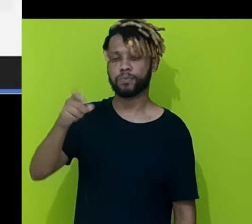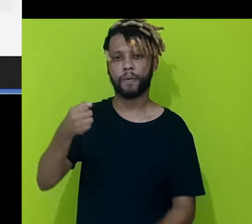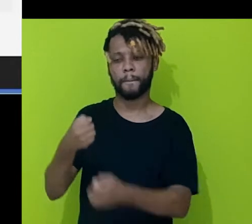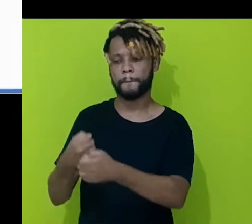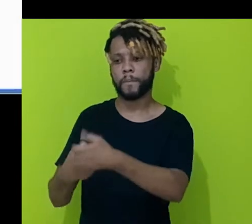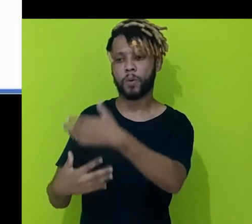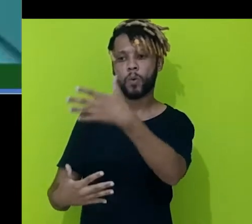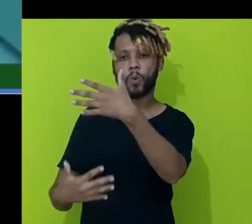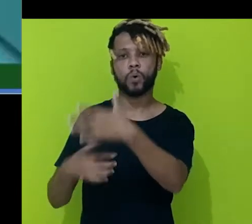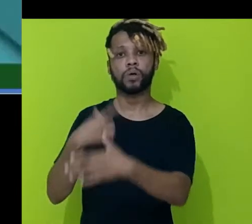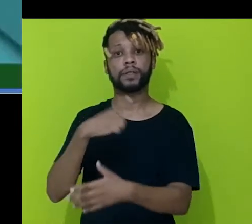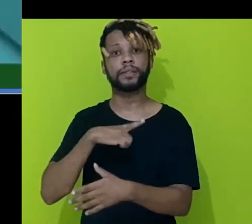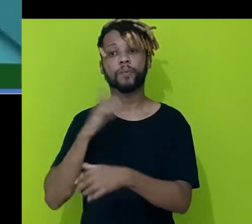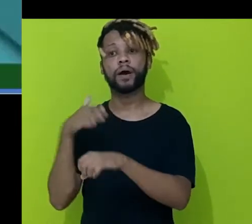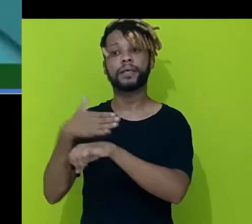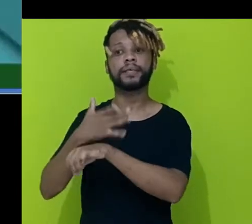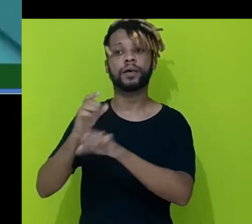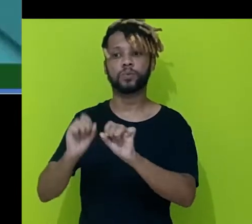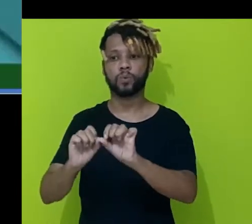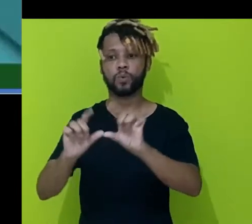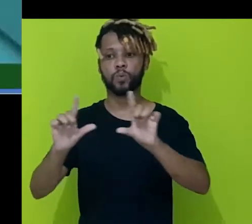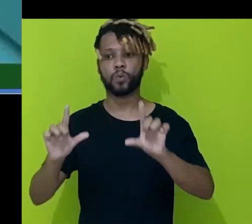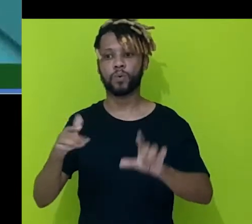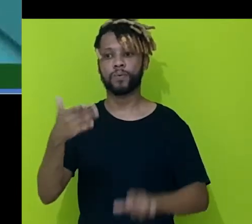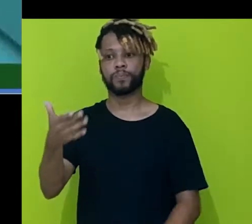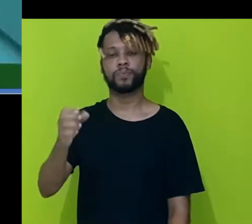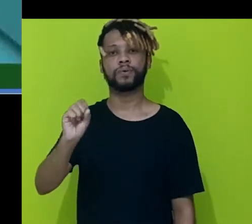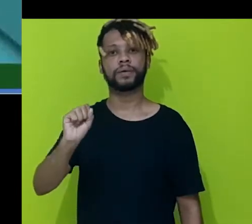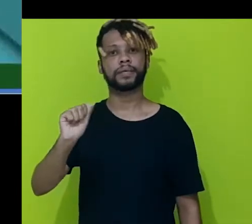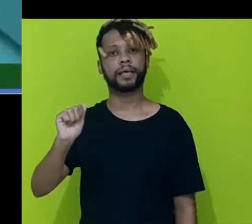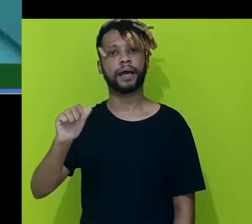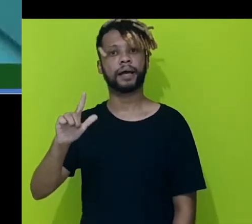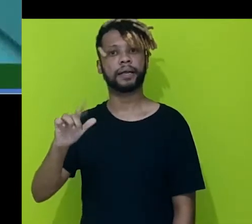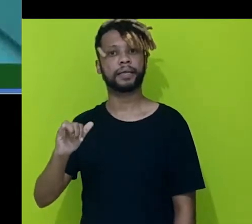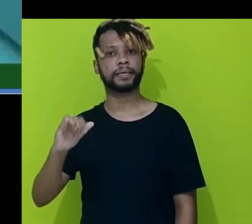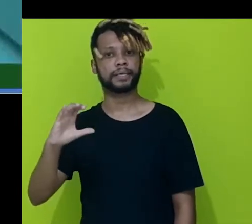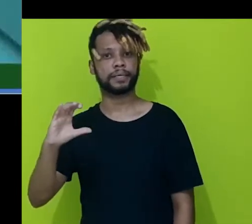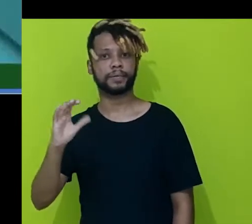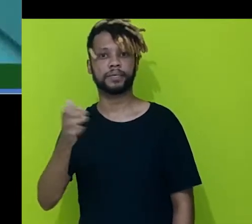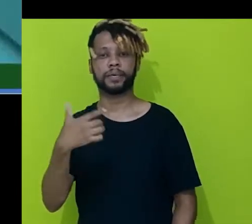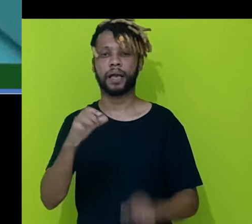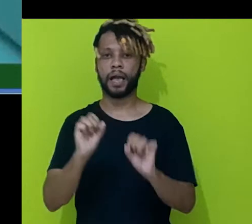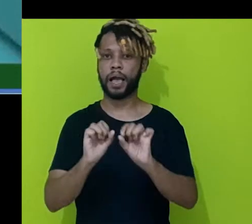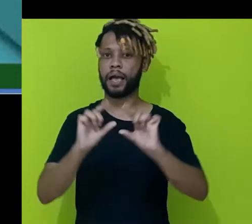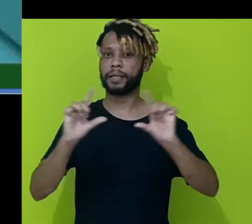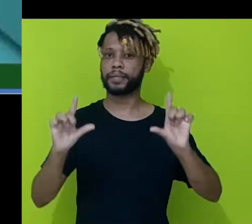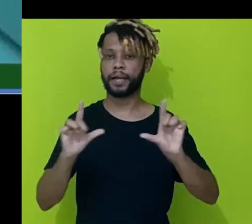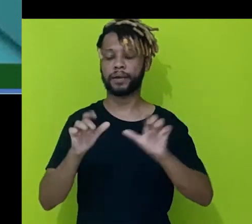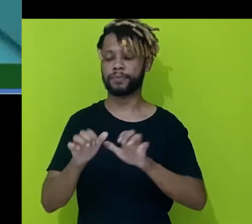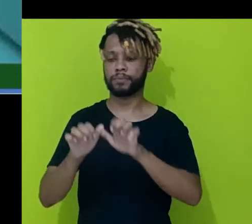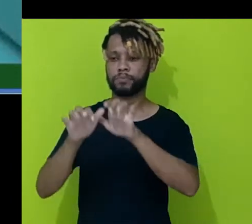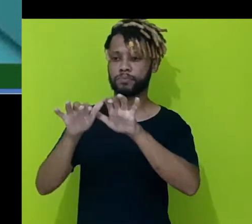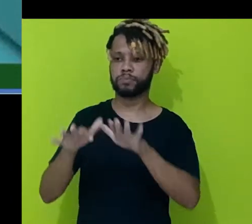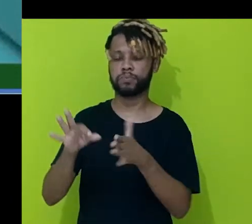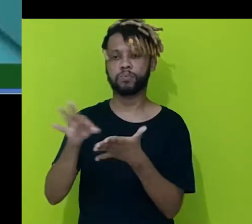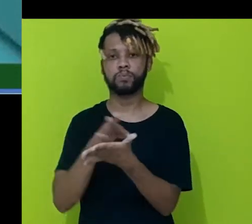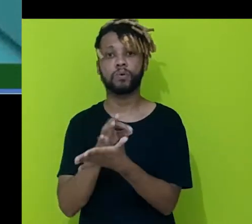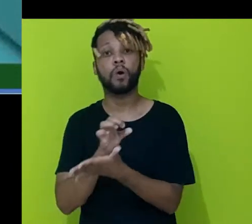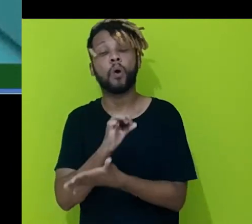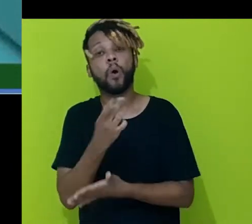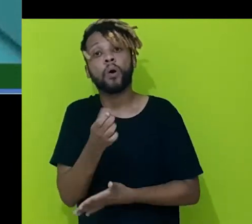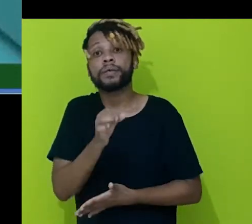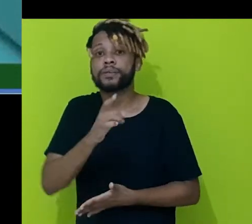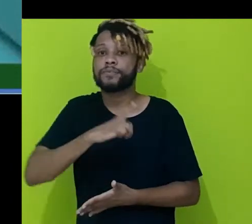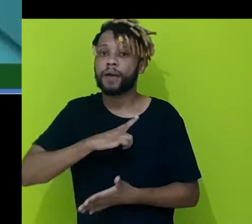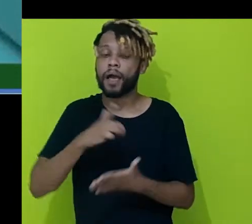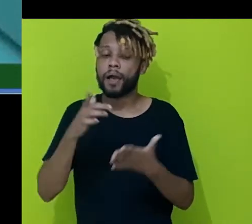SALIC, que é essa tela aqui onde você vai se cadastrar, ou se você já tiver seu cadastro com o seu CPF, você